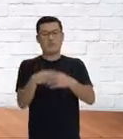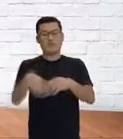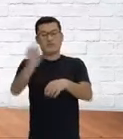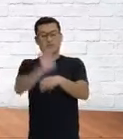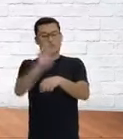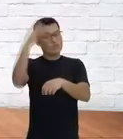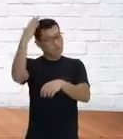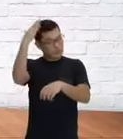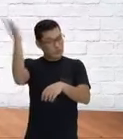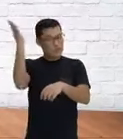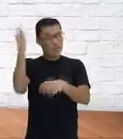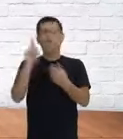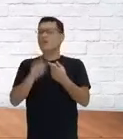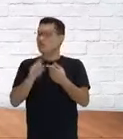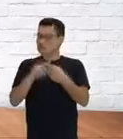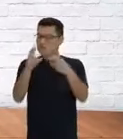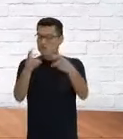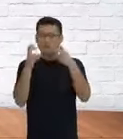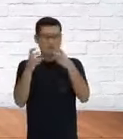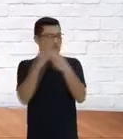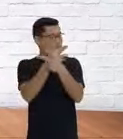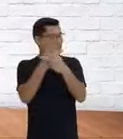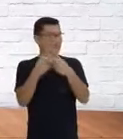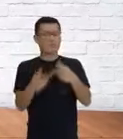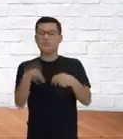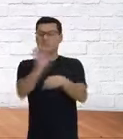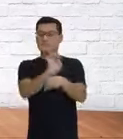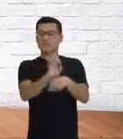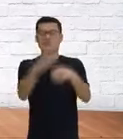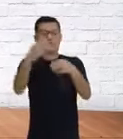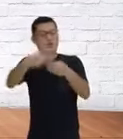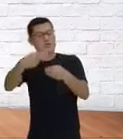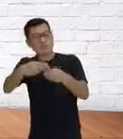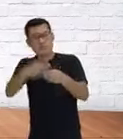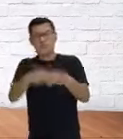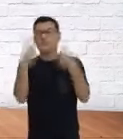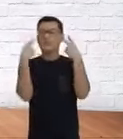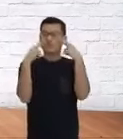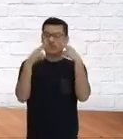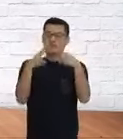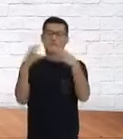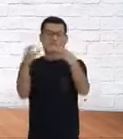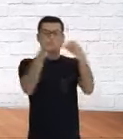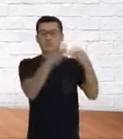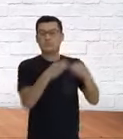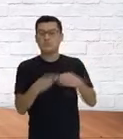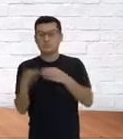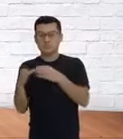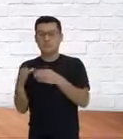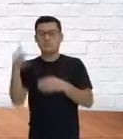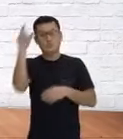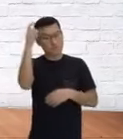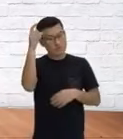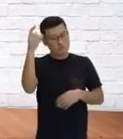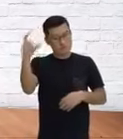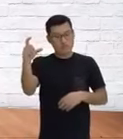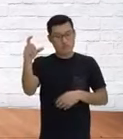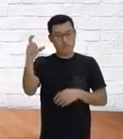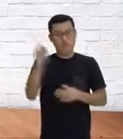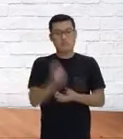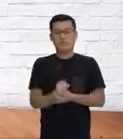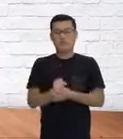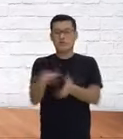e menos perceptiveis em outras Então você vai se deparar com lugares onde já a cultura da